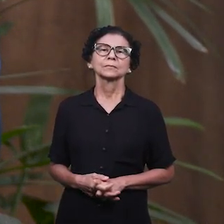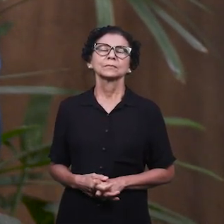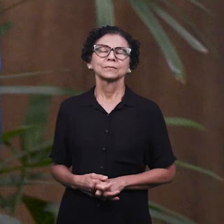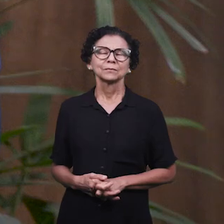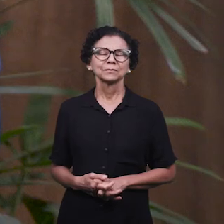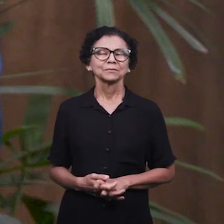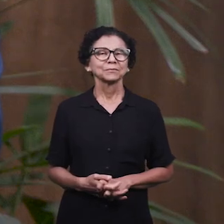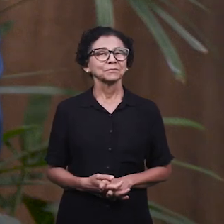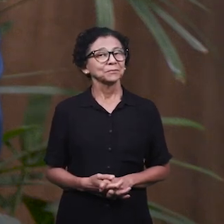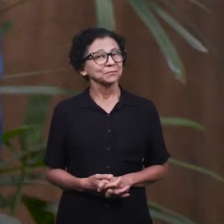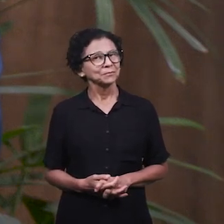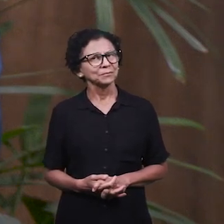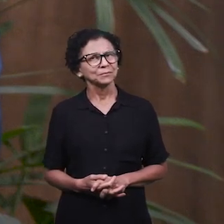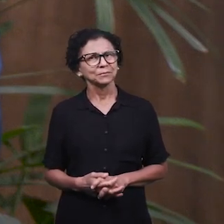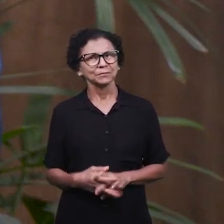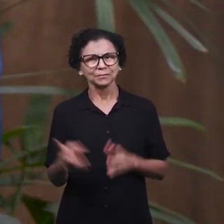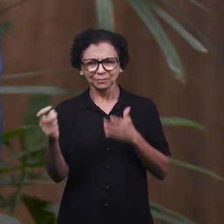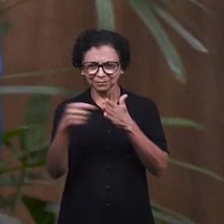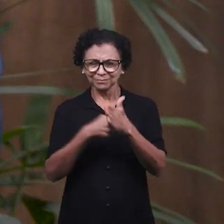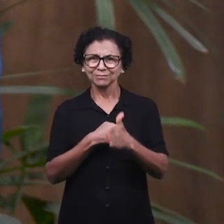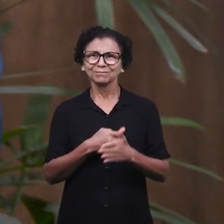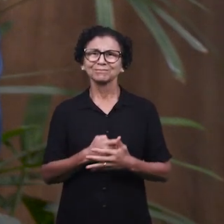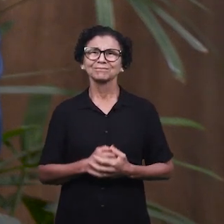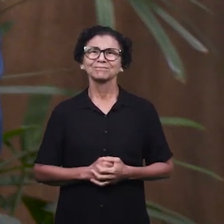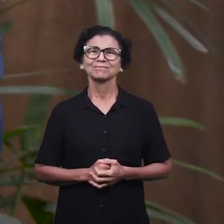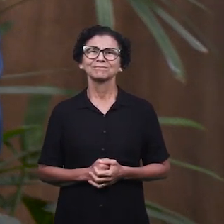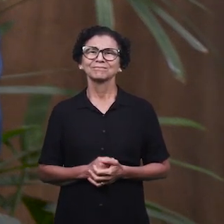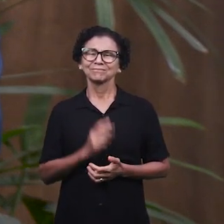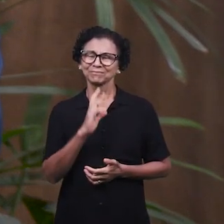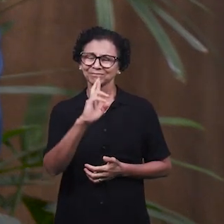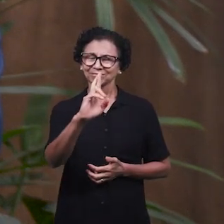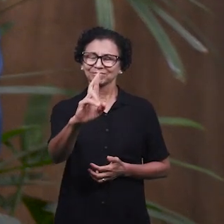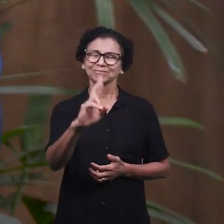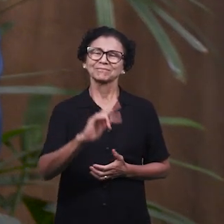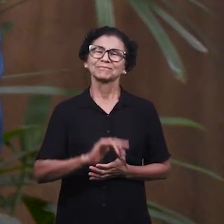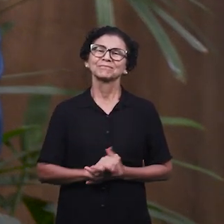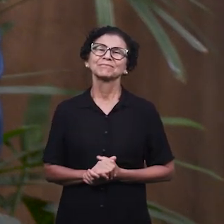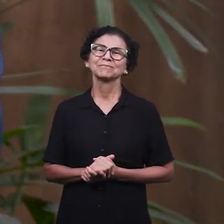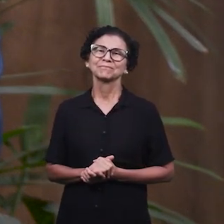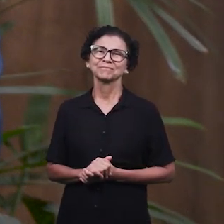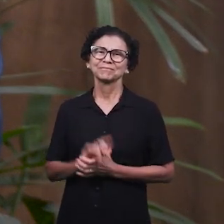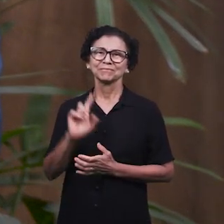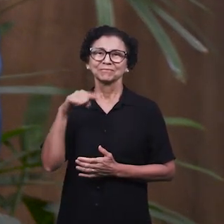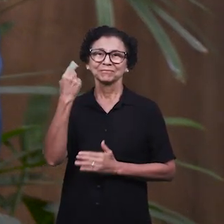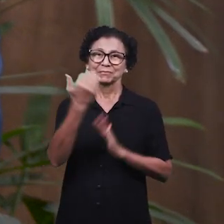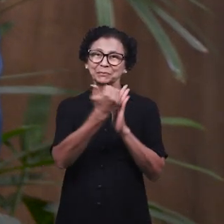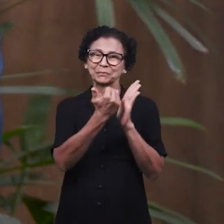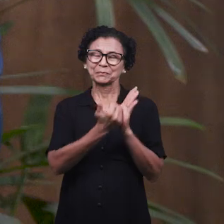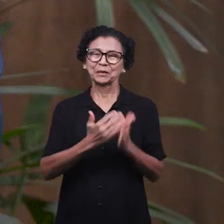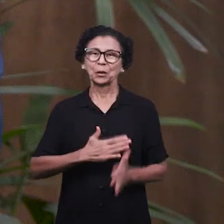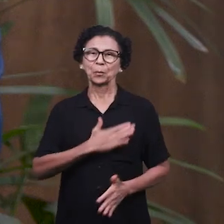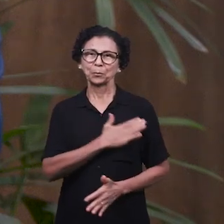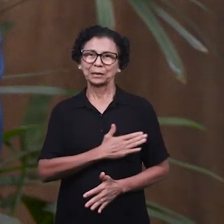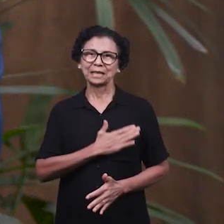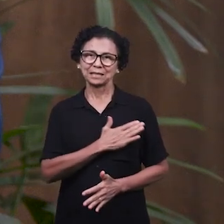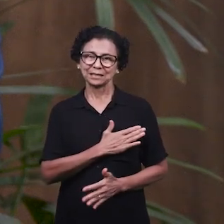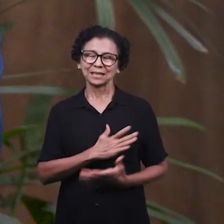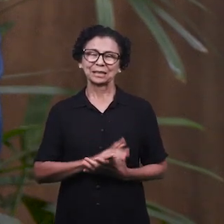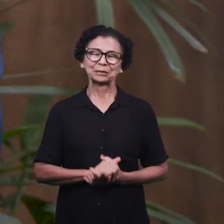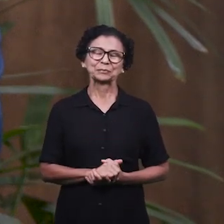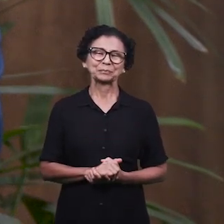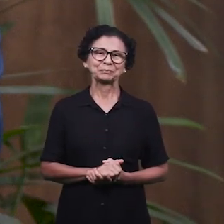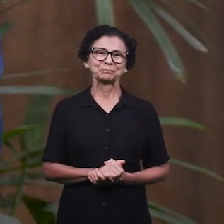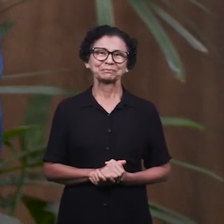momentododireito@presbiterio.org.br. Mande a sua pergunta e nós vamos responder nos programas seguintes. Será um prazer dirimir a sua